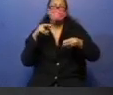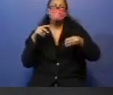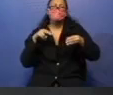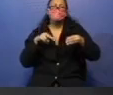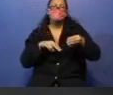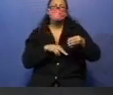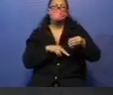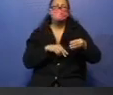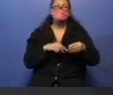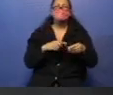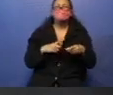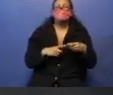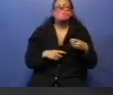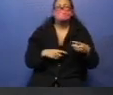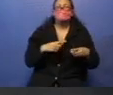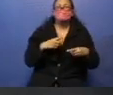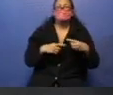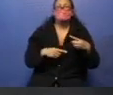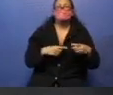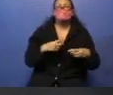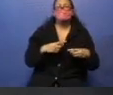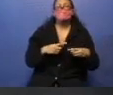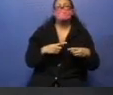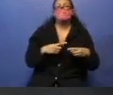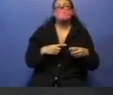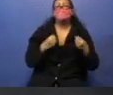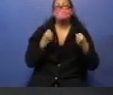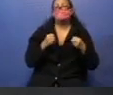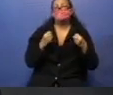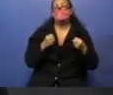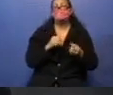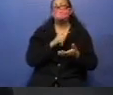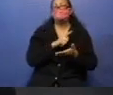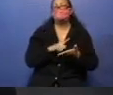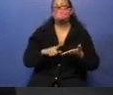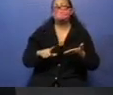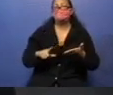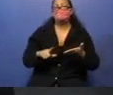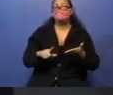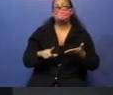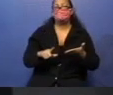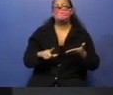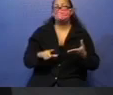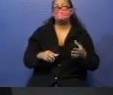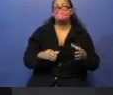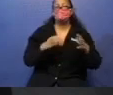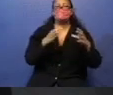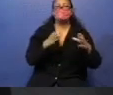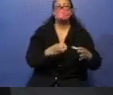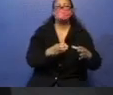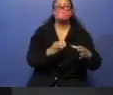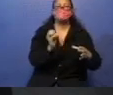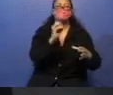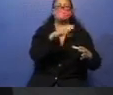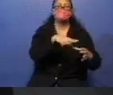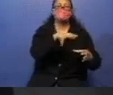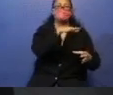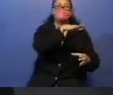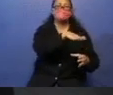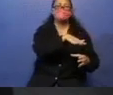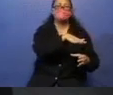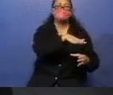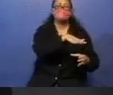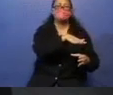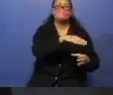bactérias e pode até passar por ela depois. Então, a gente tem que limpar. Tampe os lixos, joga sempre lixo no